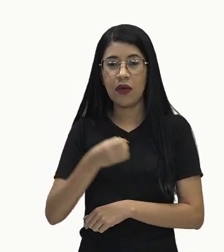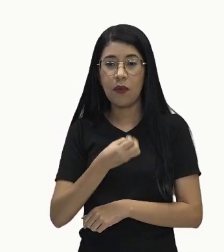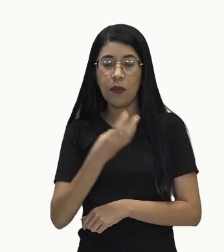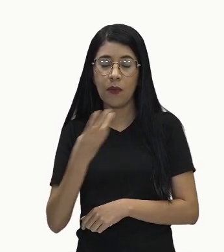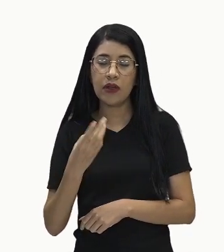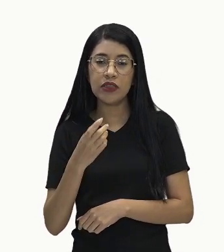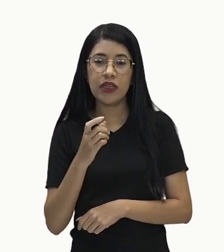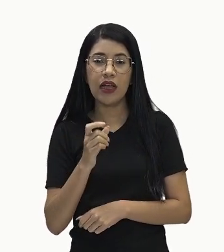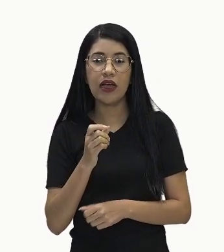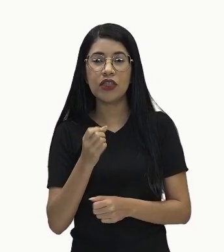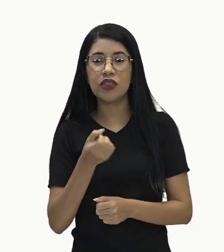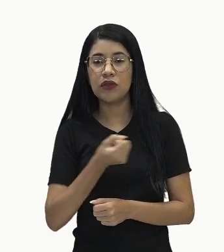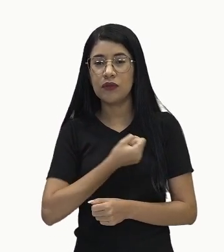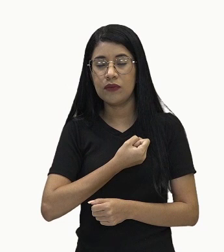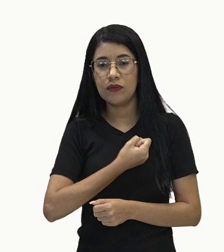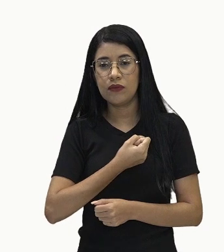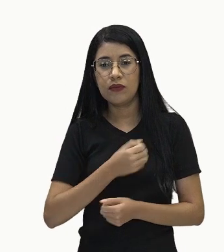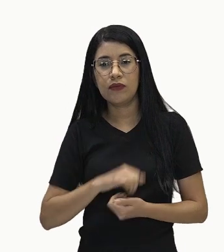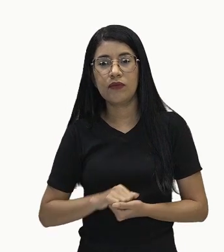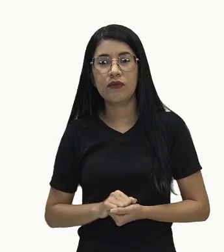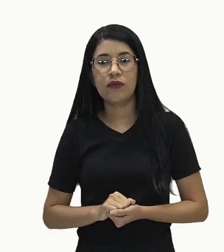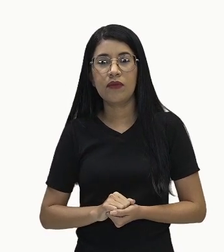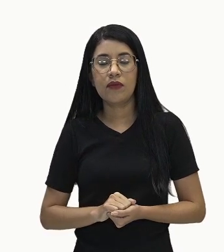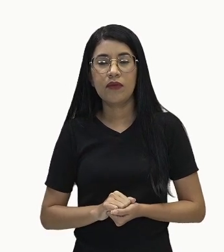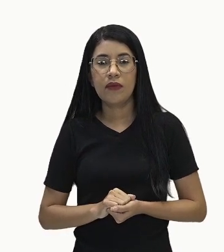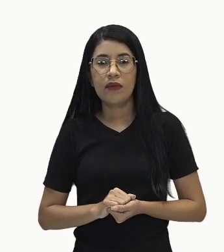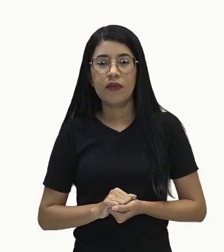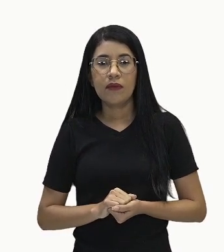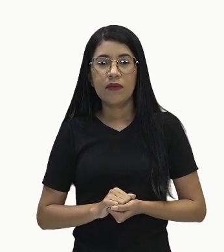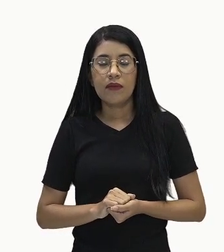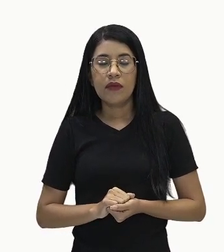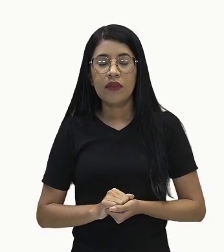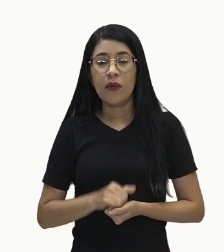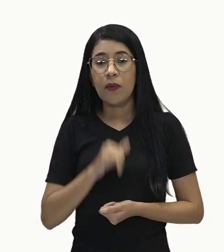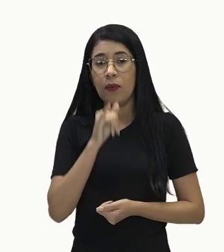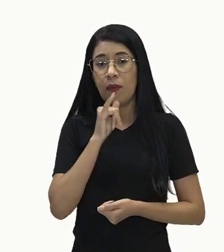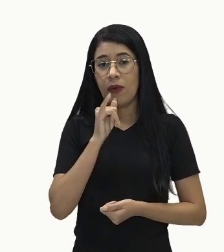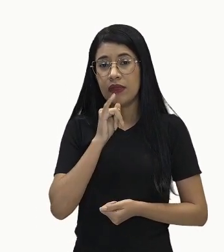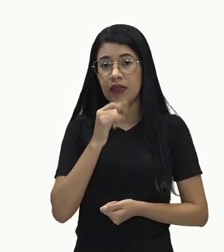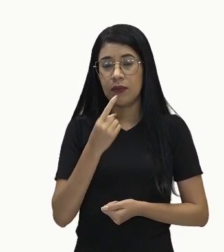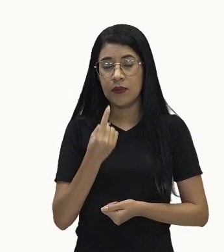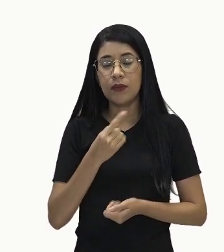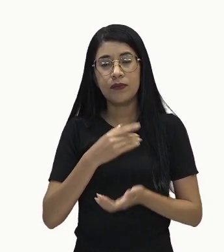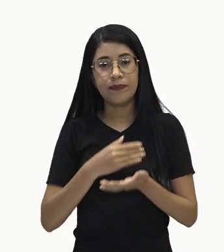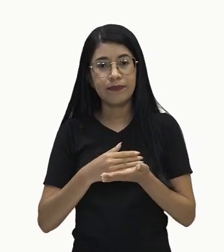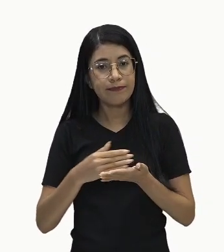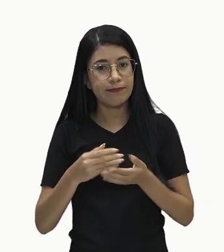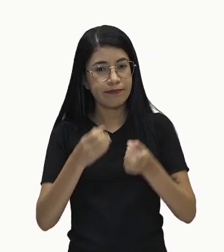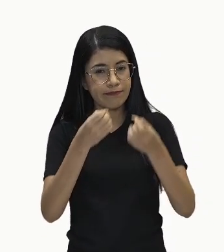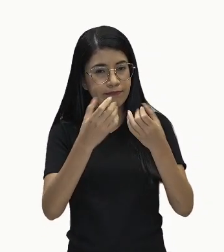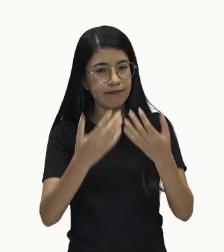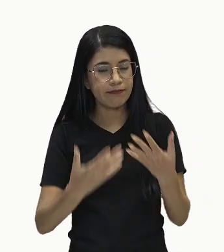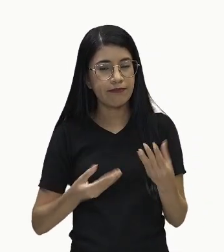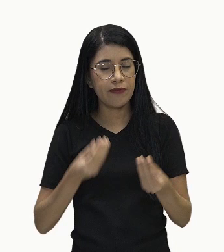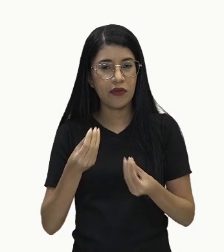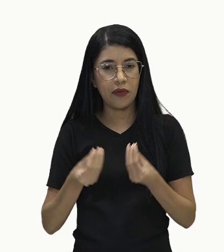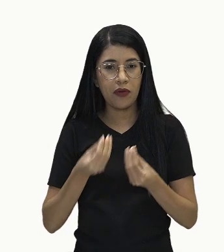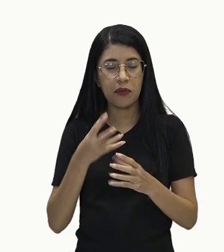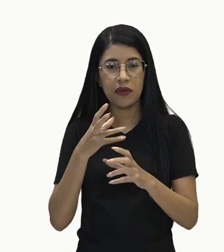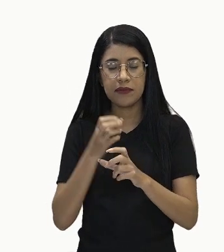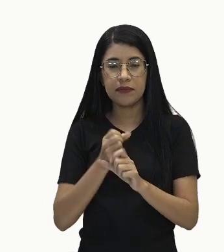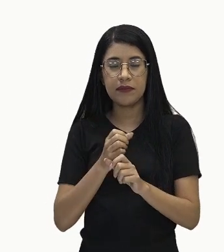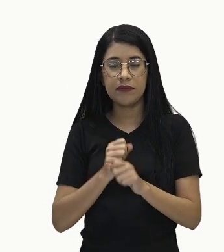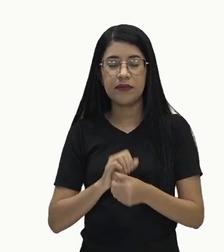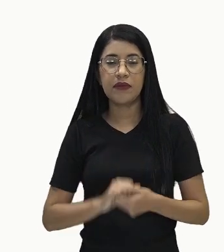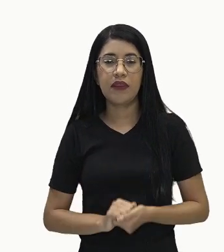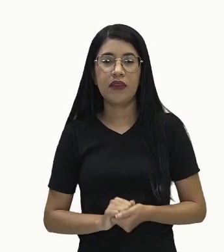x barra, que é a nossa média aritmética. E n, que é o número, de termos. Beleza?